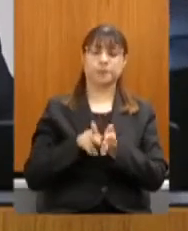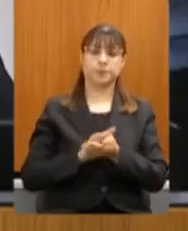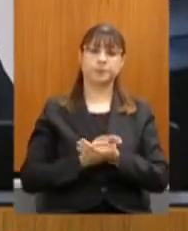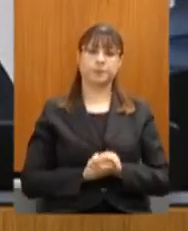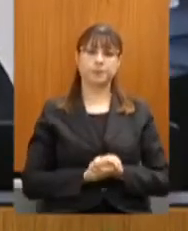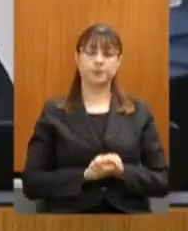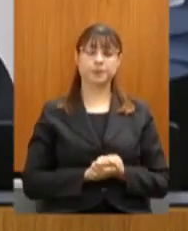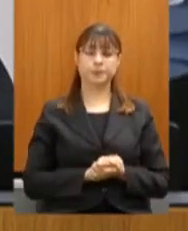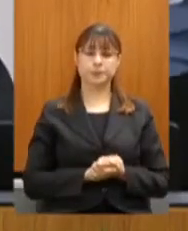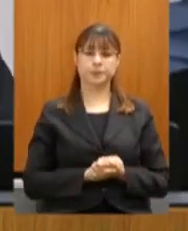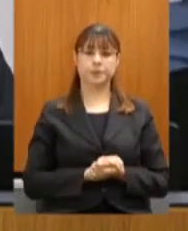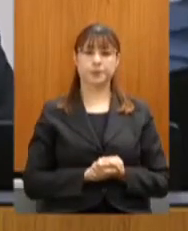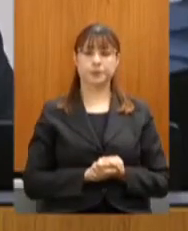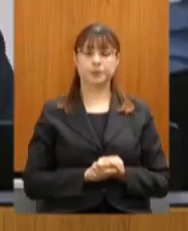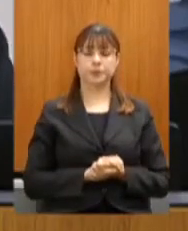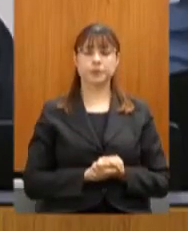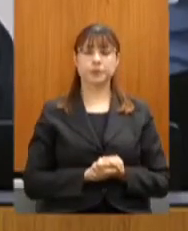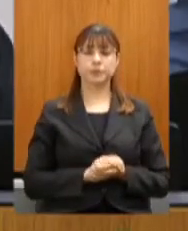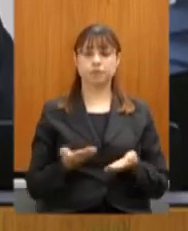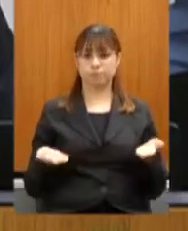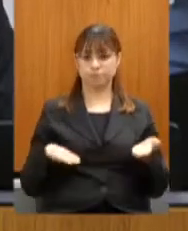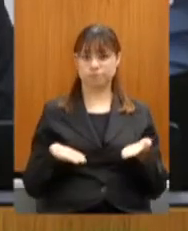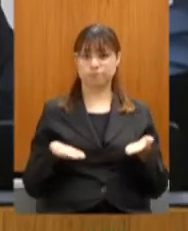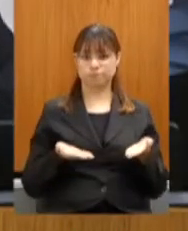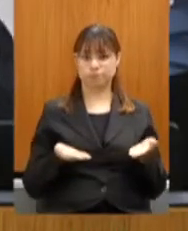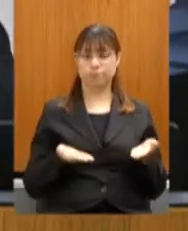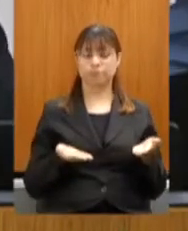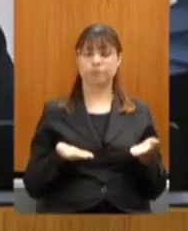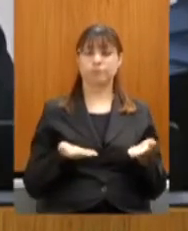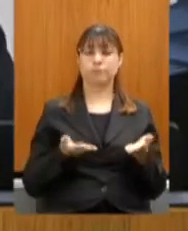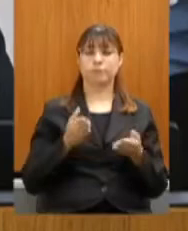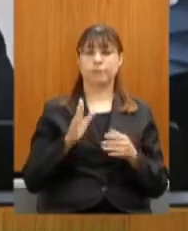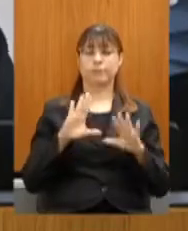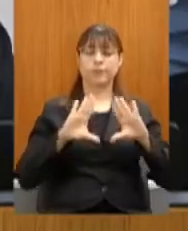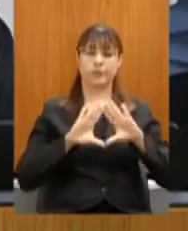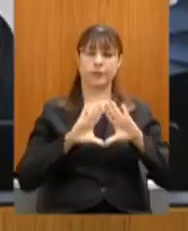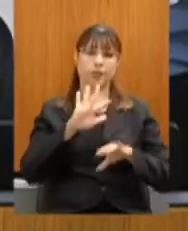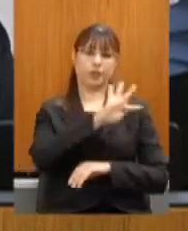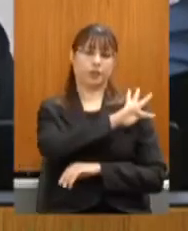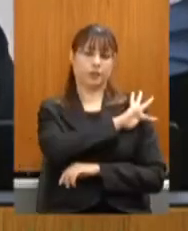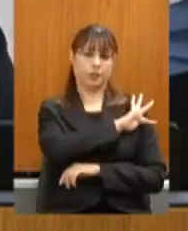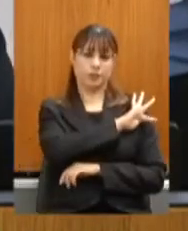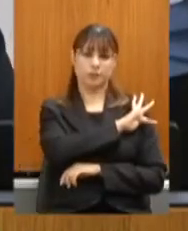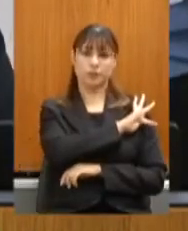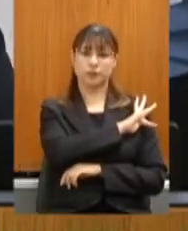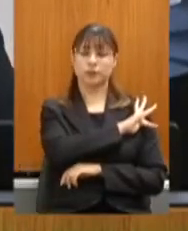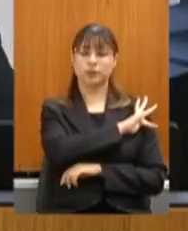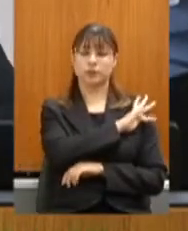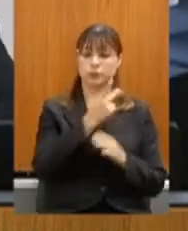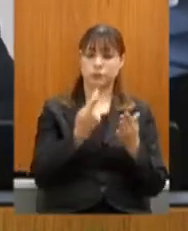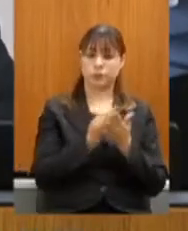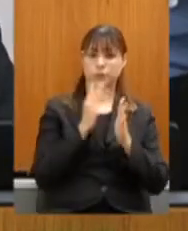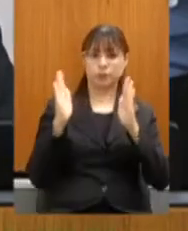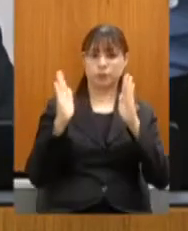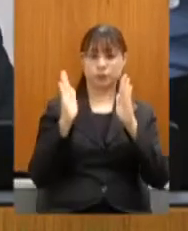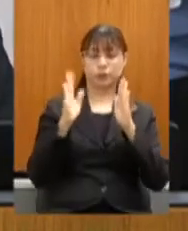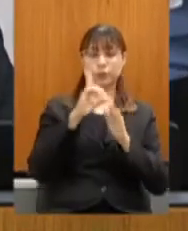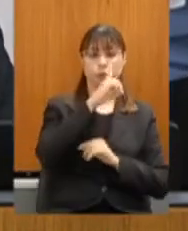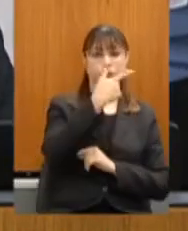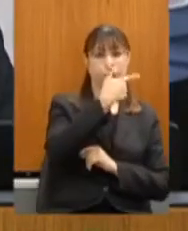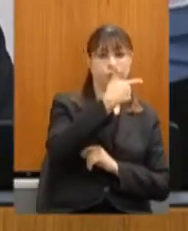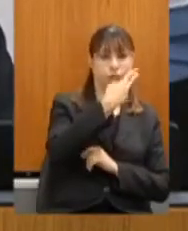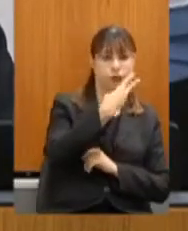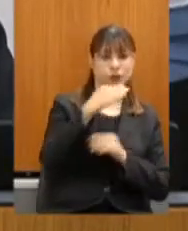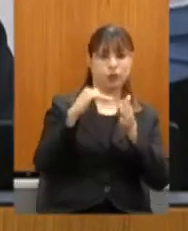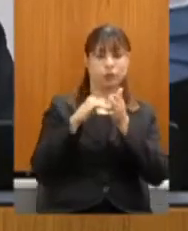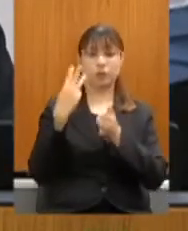...nesta edição da Assembleia Fiscaliza, realizada entre os dias 23 e